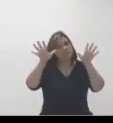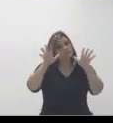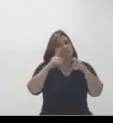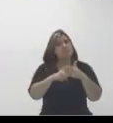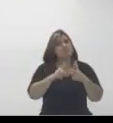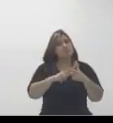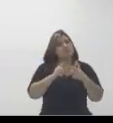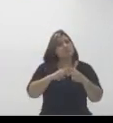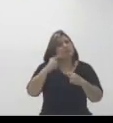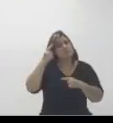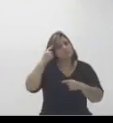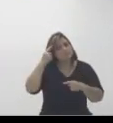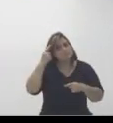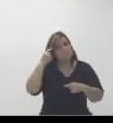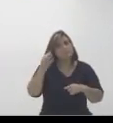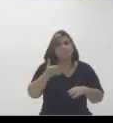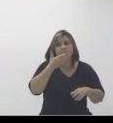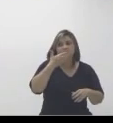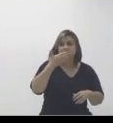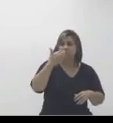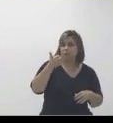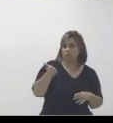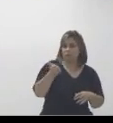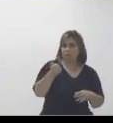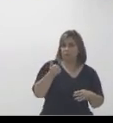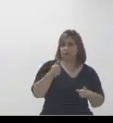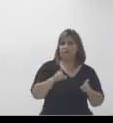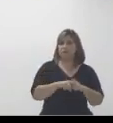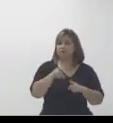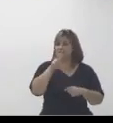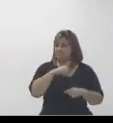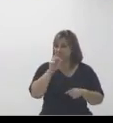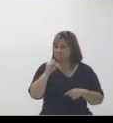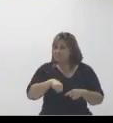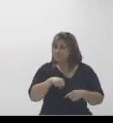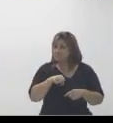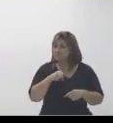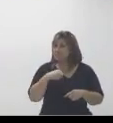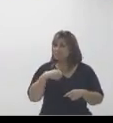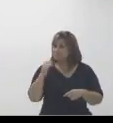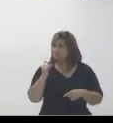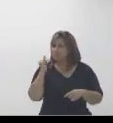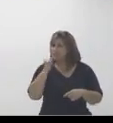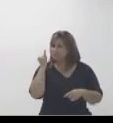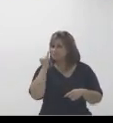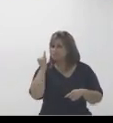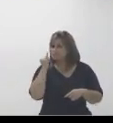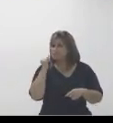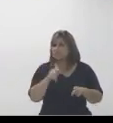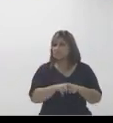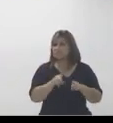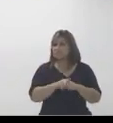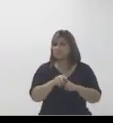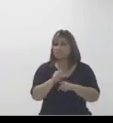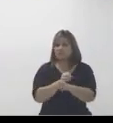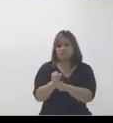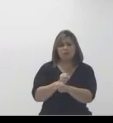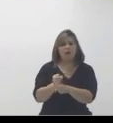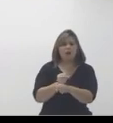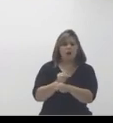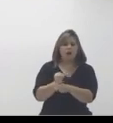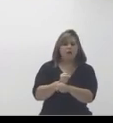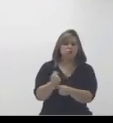gente possa refletir de fato se vale a pena investir tantos anos de